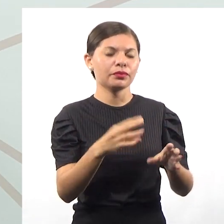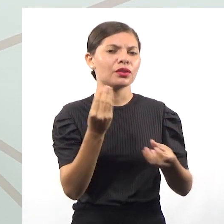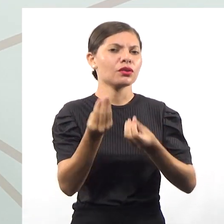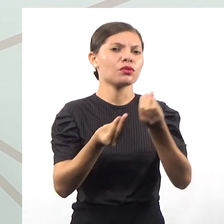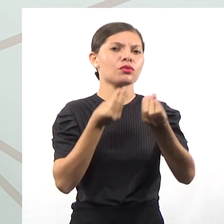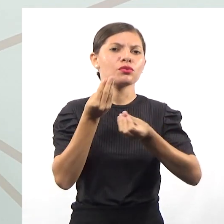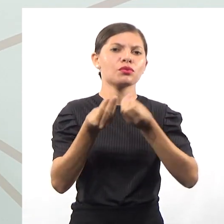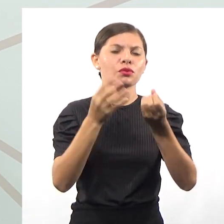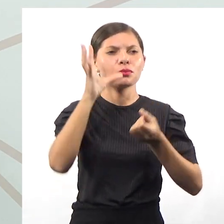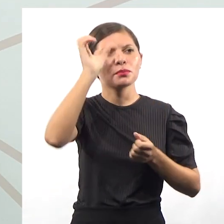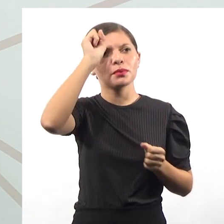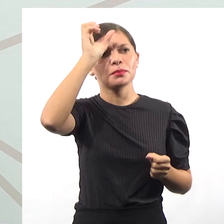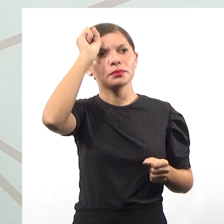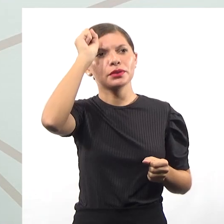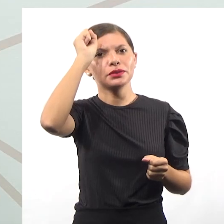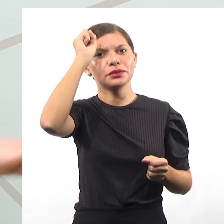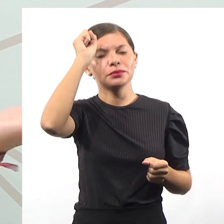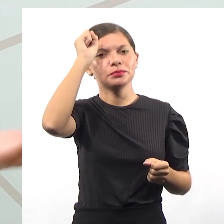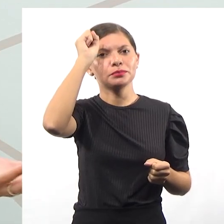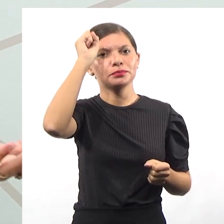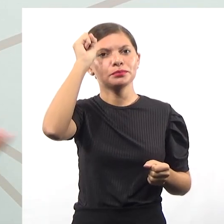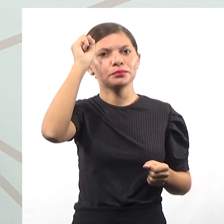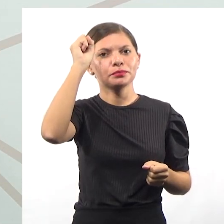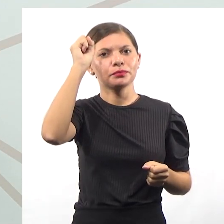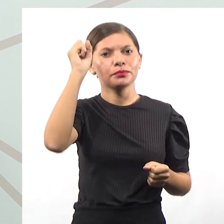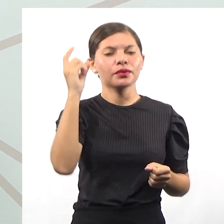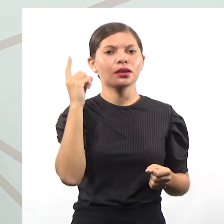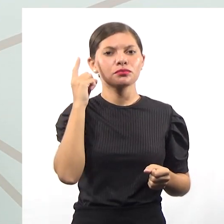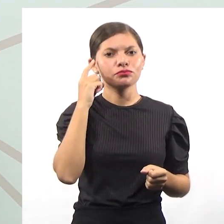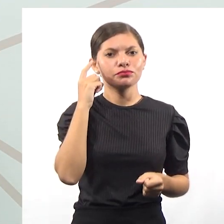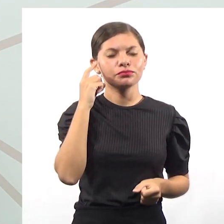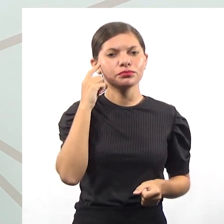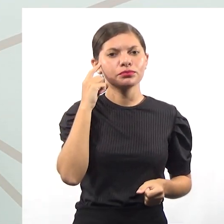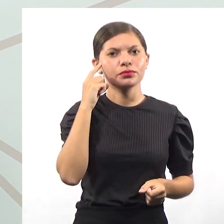aprender. E como se aprende a aprender?